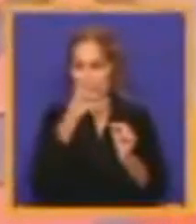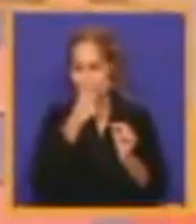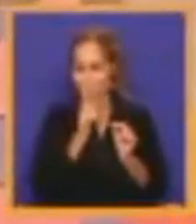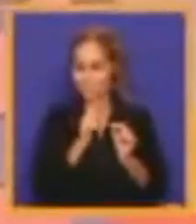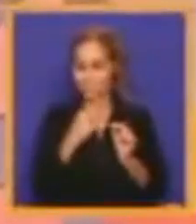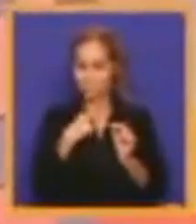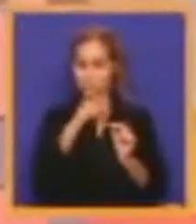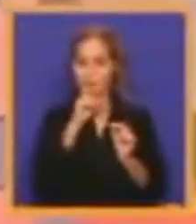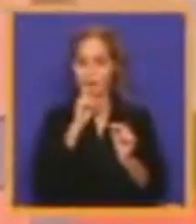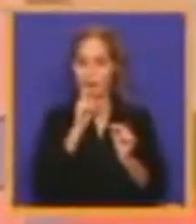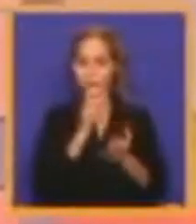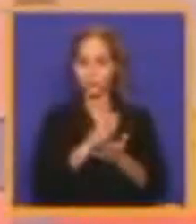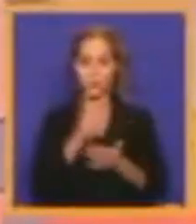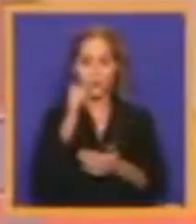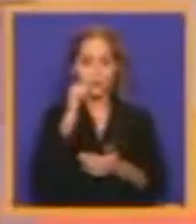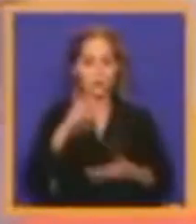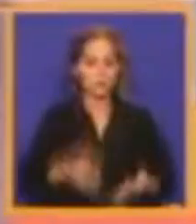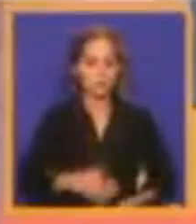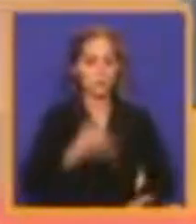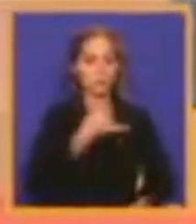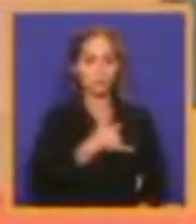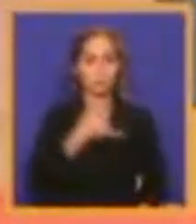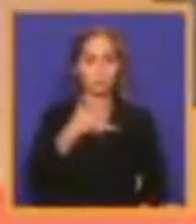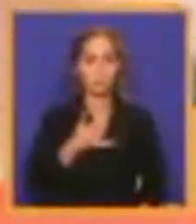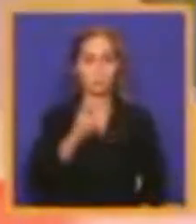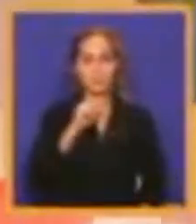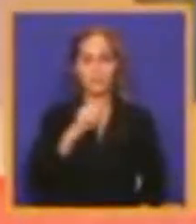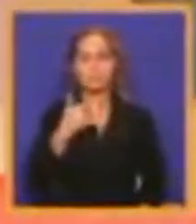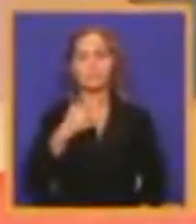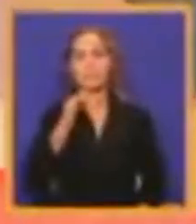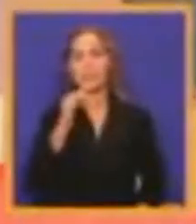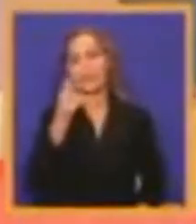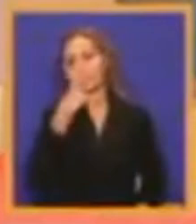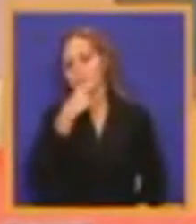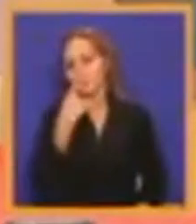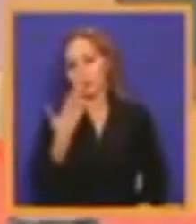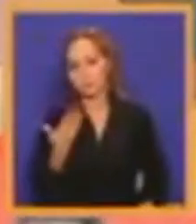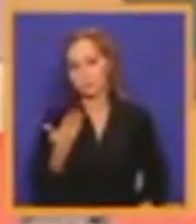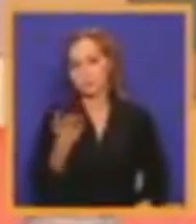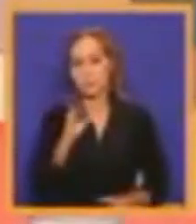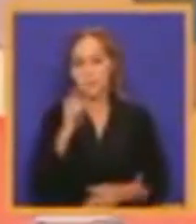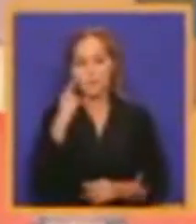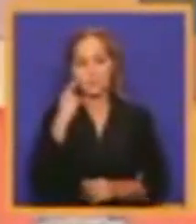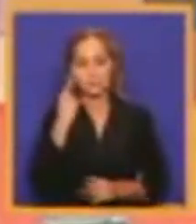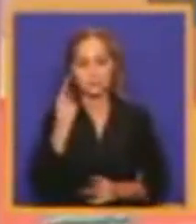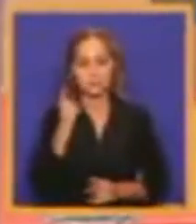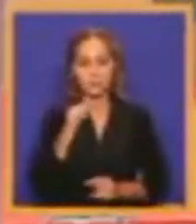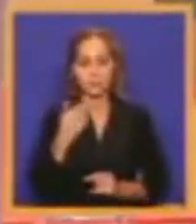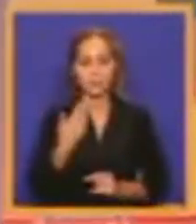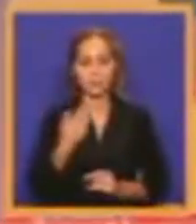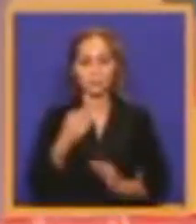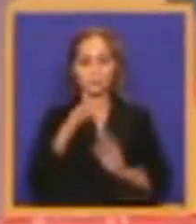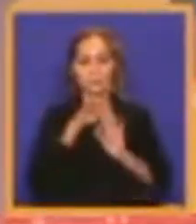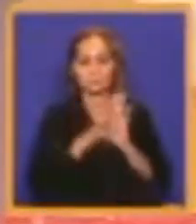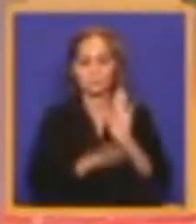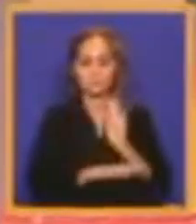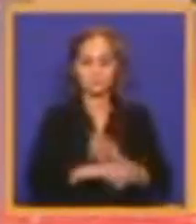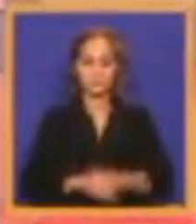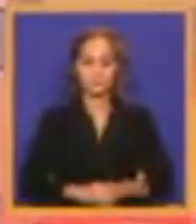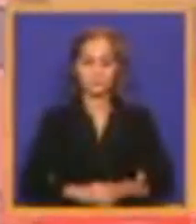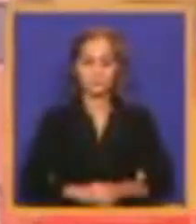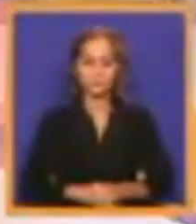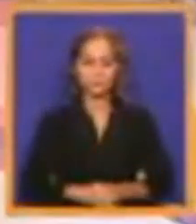desilusões, são apenas os nascidos entre 22 e 24 de maio. E pronto, eis aqui a minha então previsão para 2012. Então vamos à lista